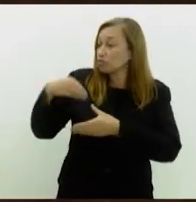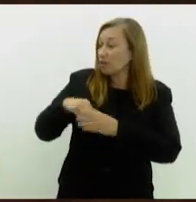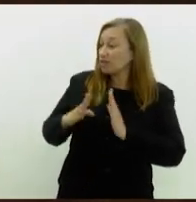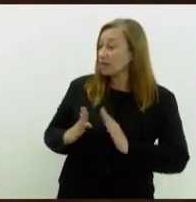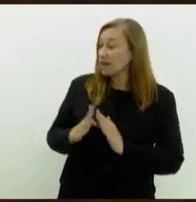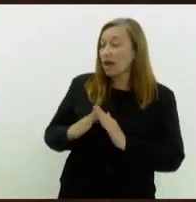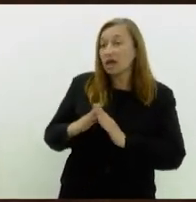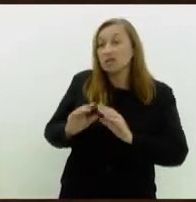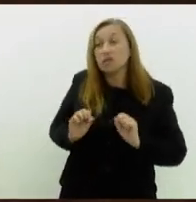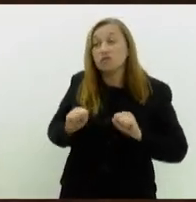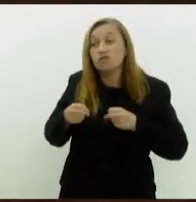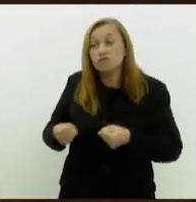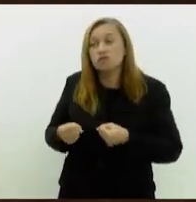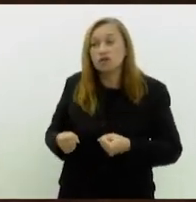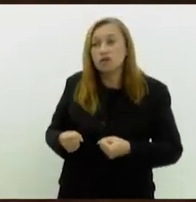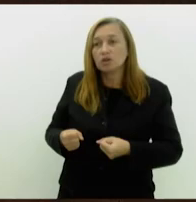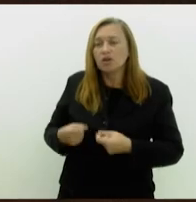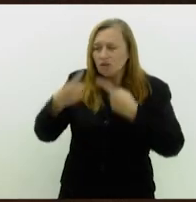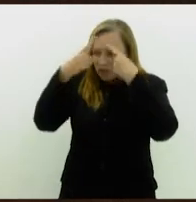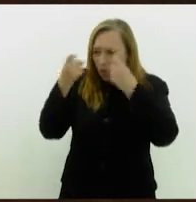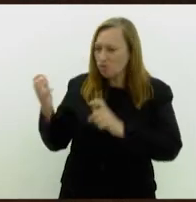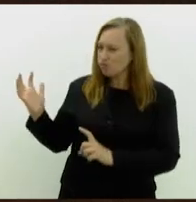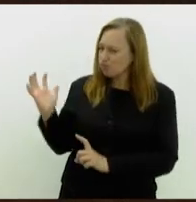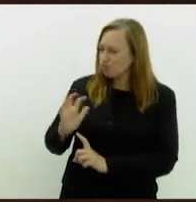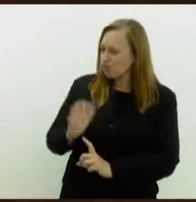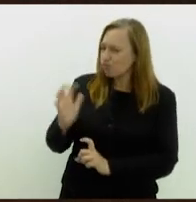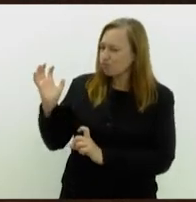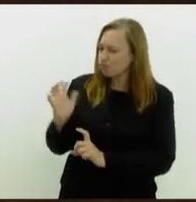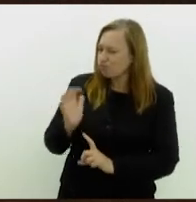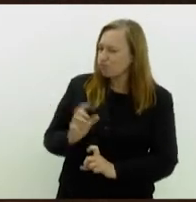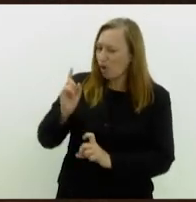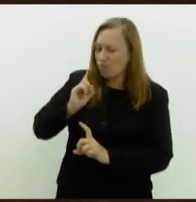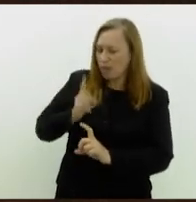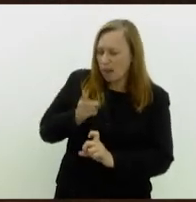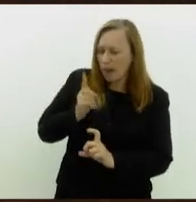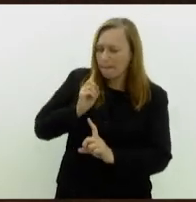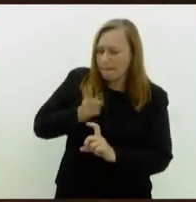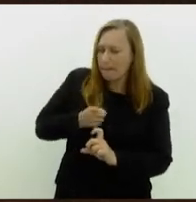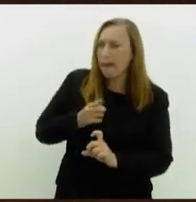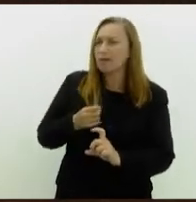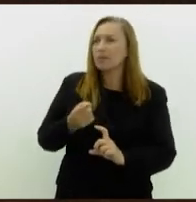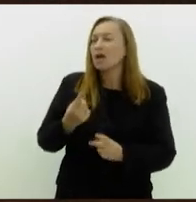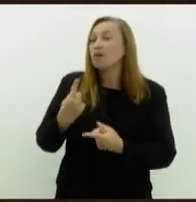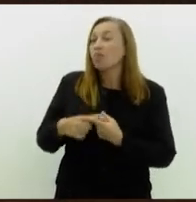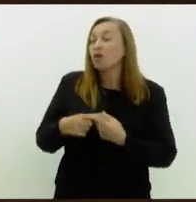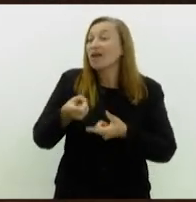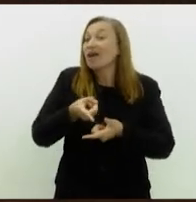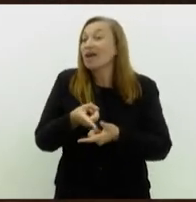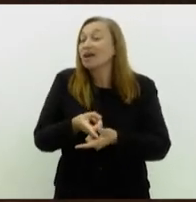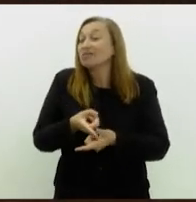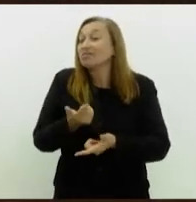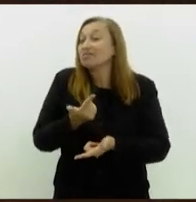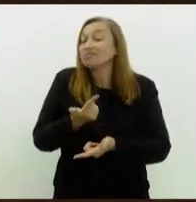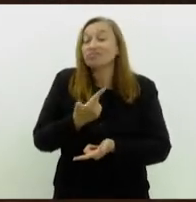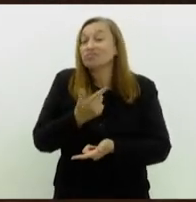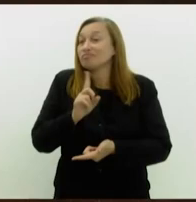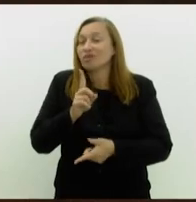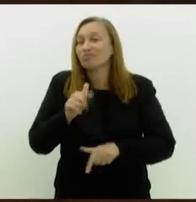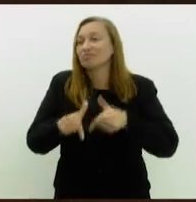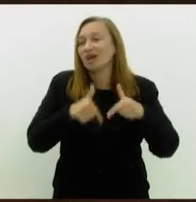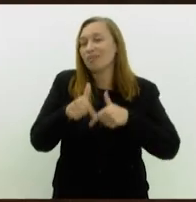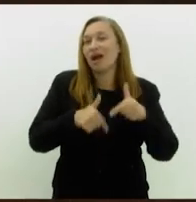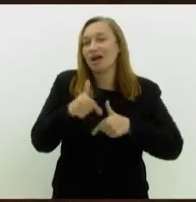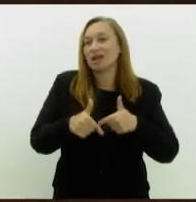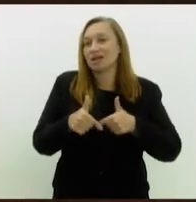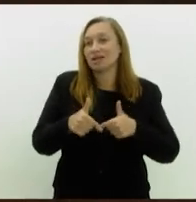forçando inclusive toda a violência psicológica física moral e material porque ela depende deste homem para